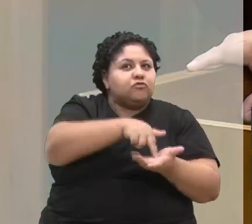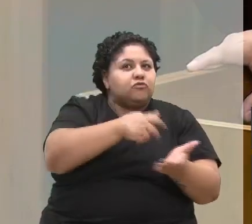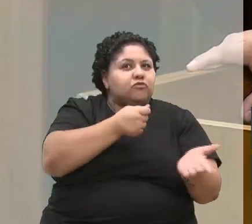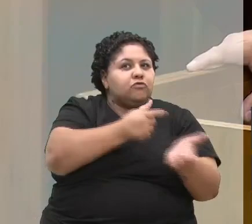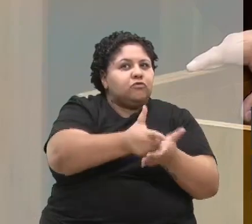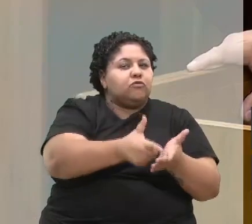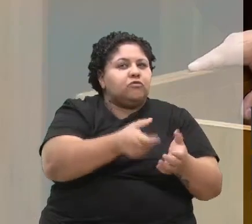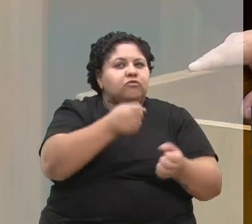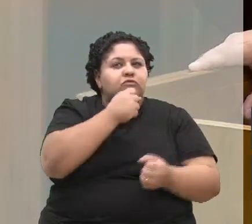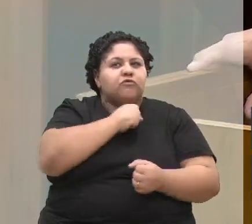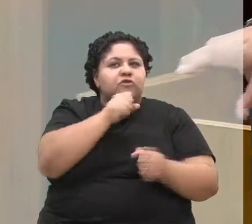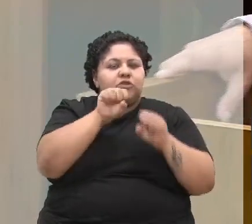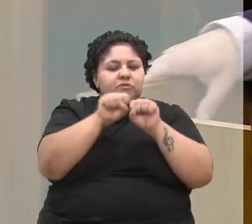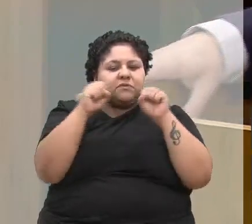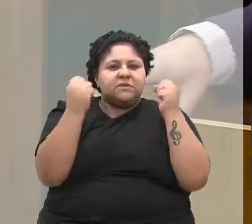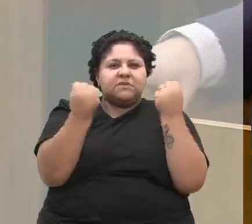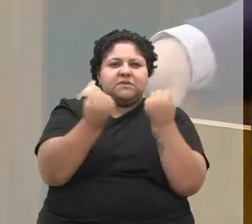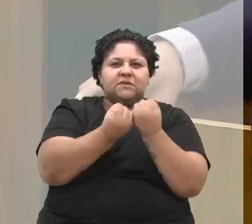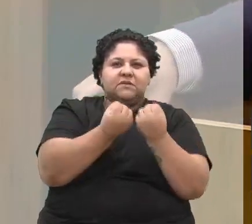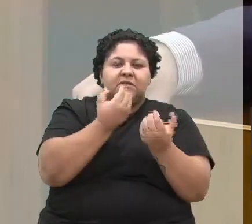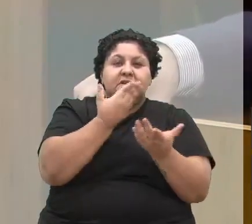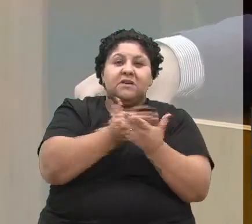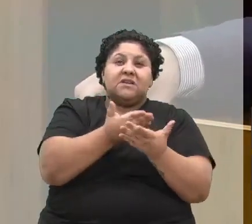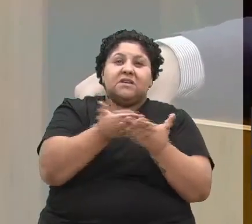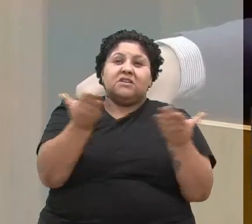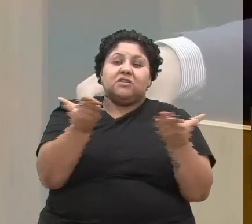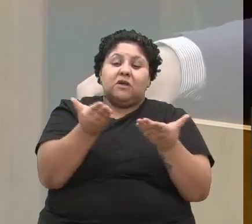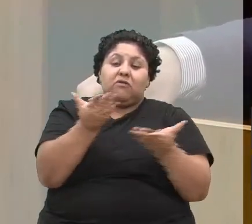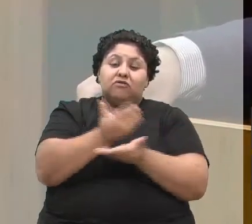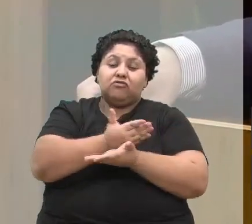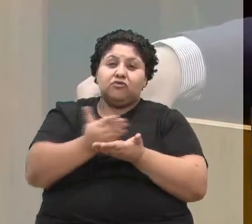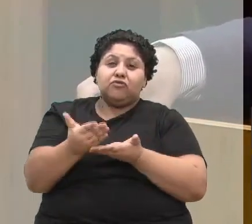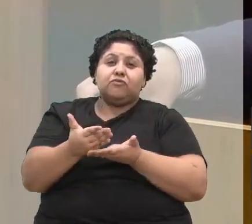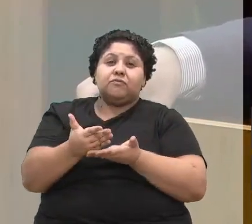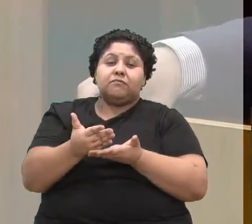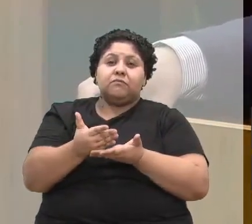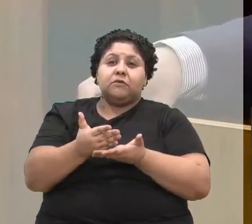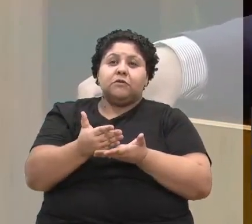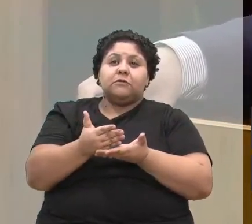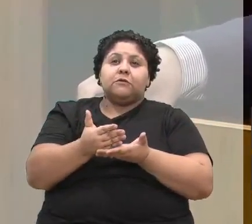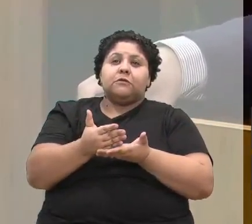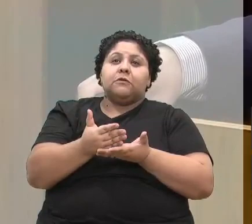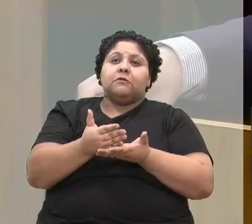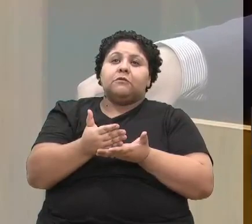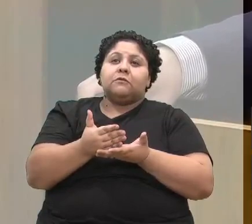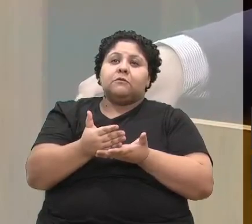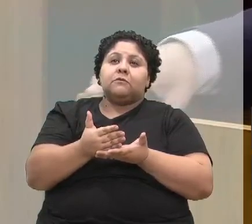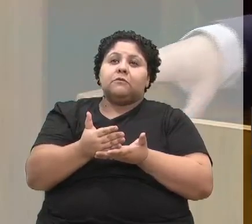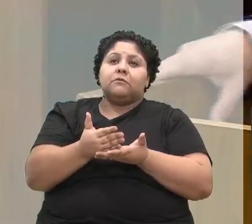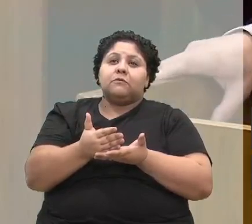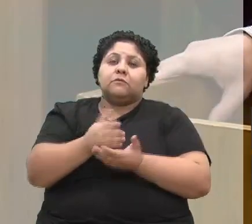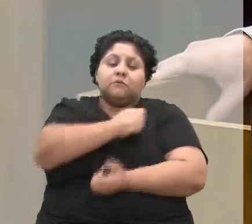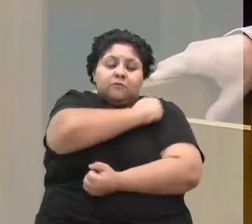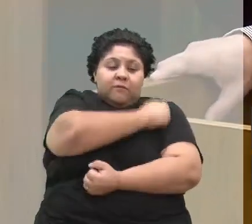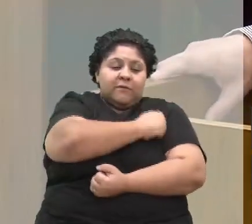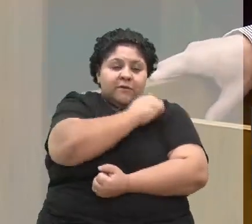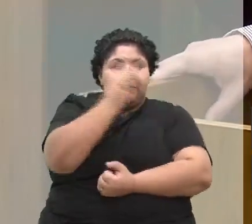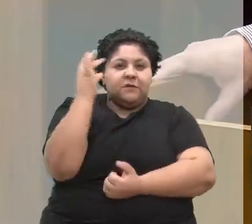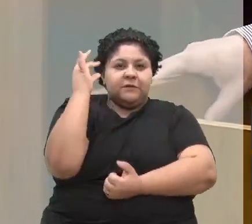antigo seminário e as aulas hoje iniciaram e, de fato, com os alunos